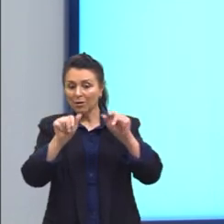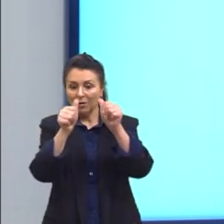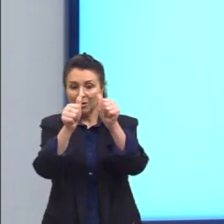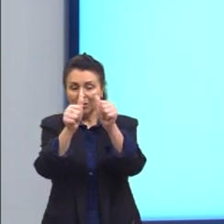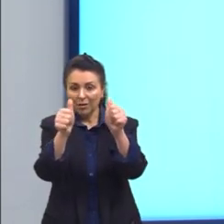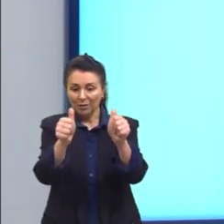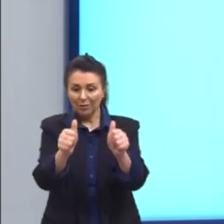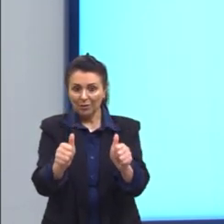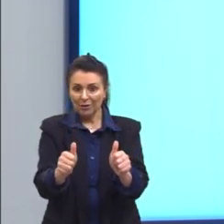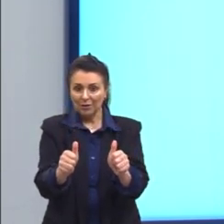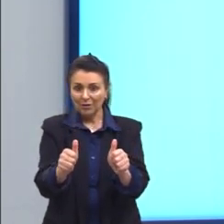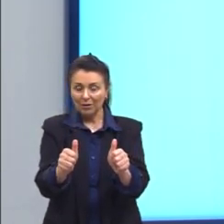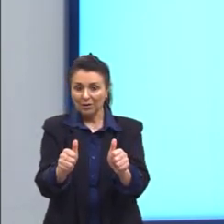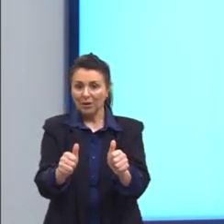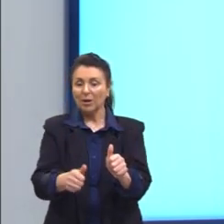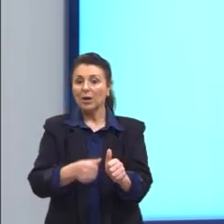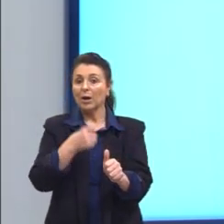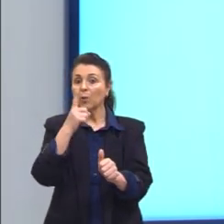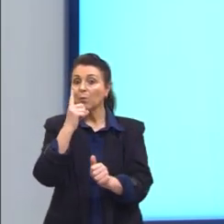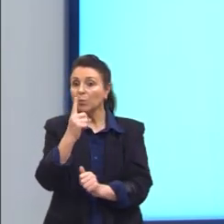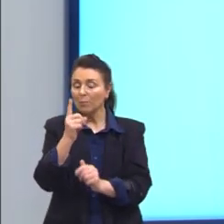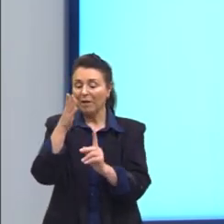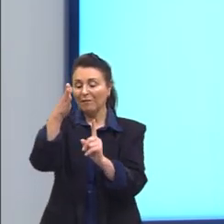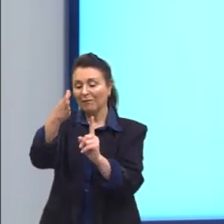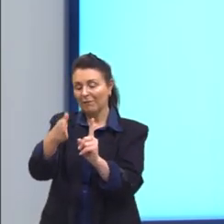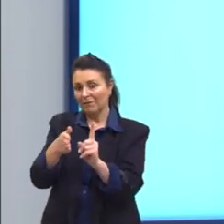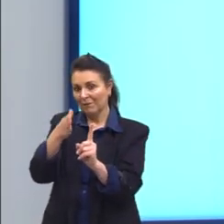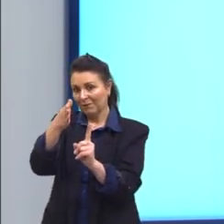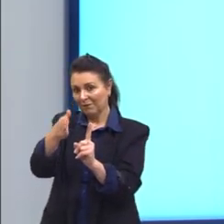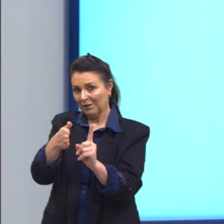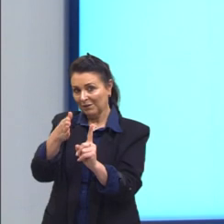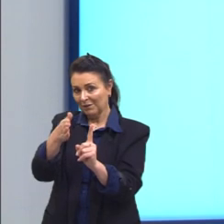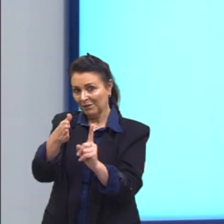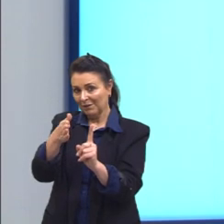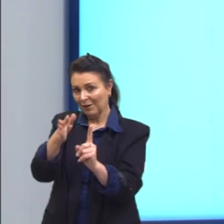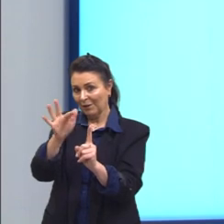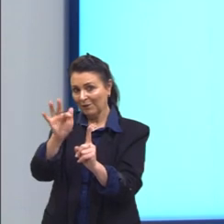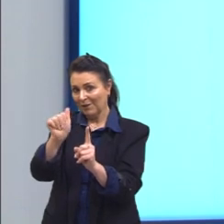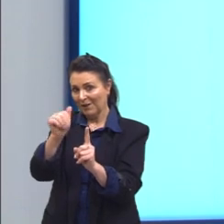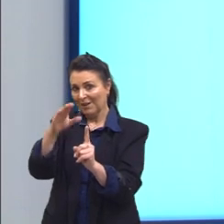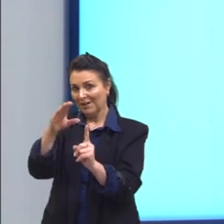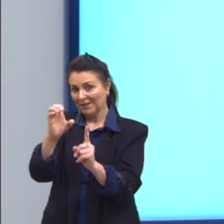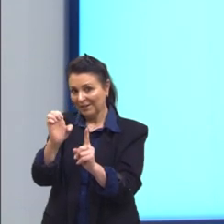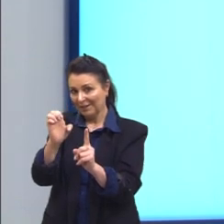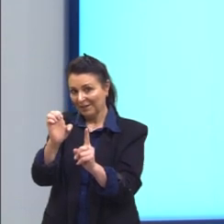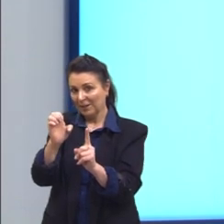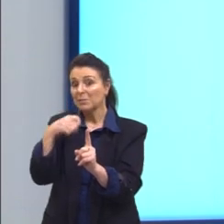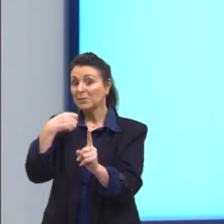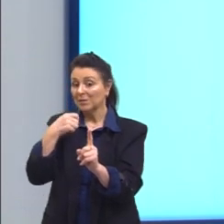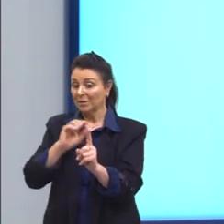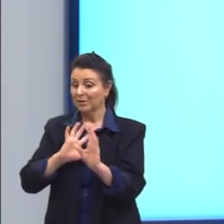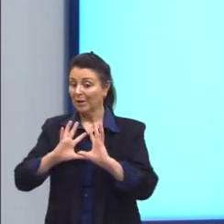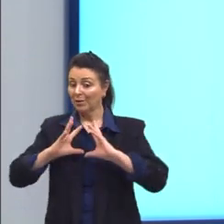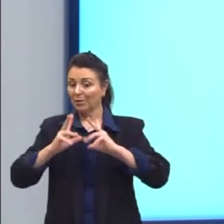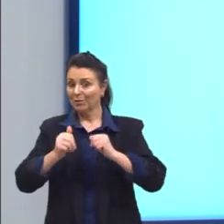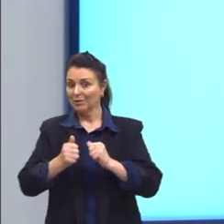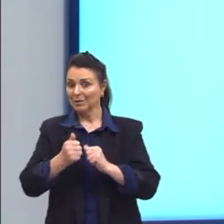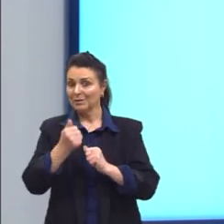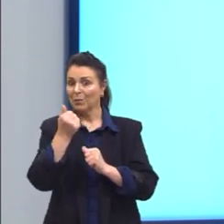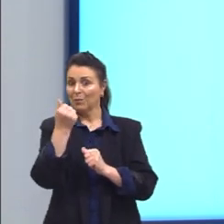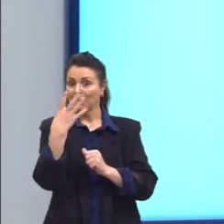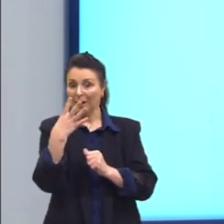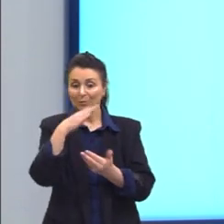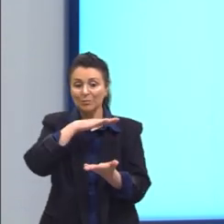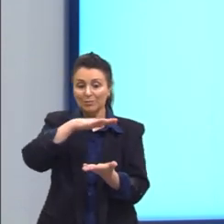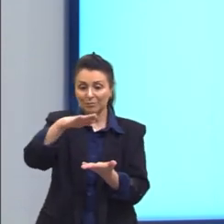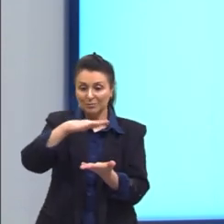que seria de uma das faces né E nós vamos considerar então Todas As Faces as 4 secções